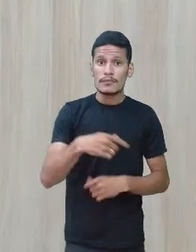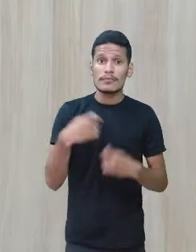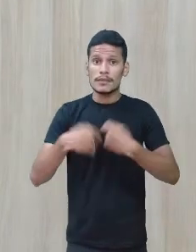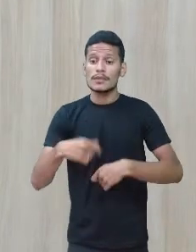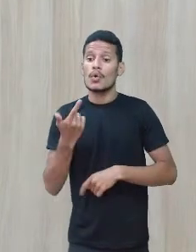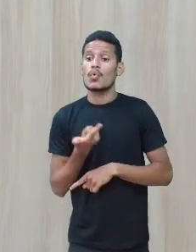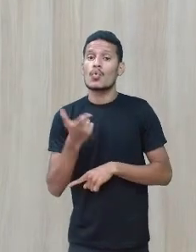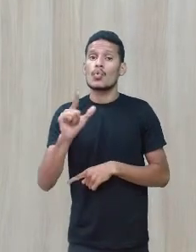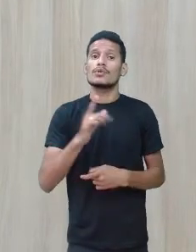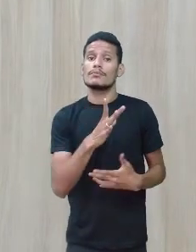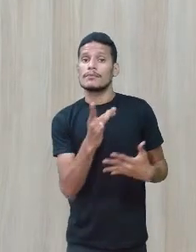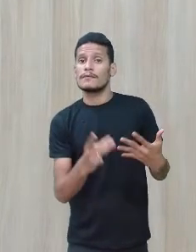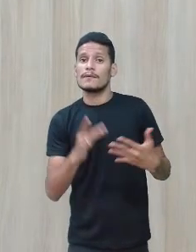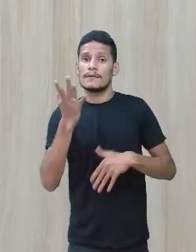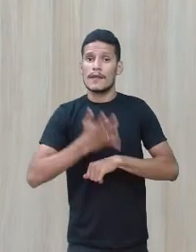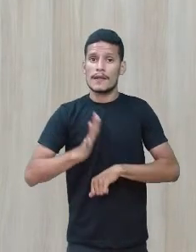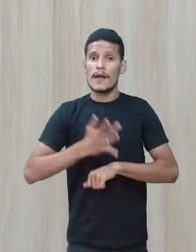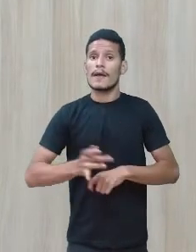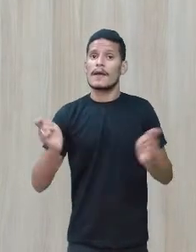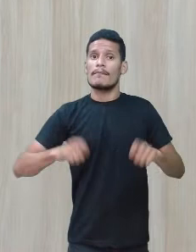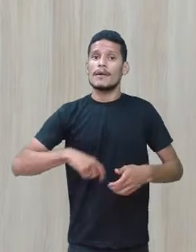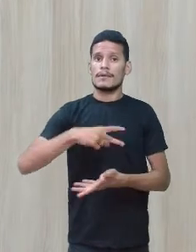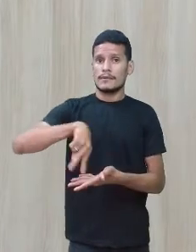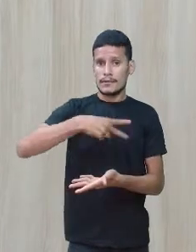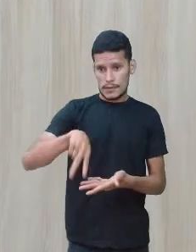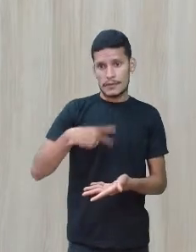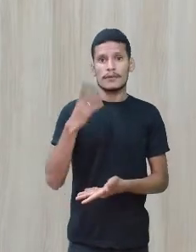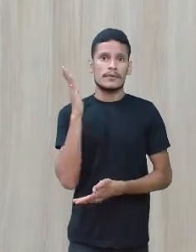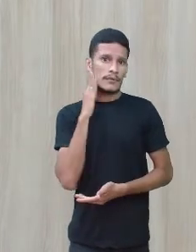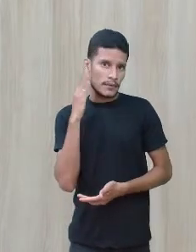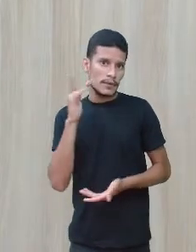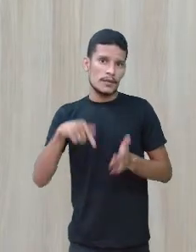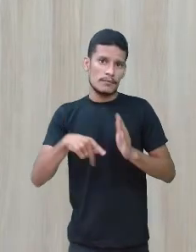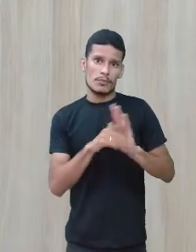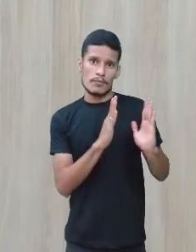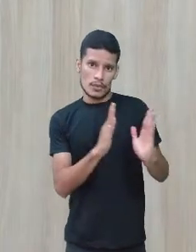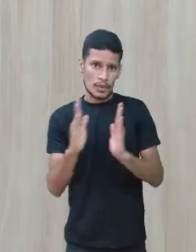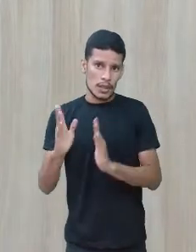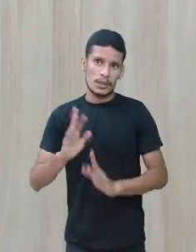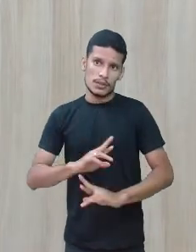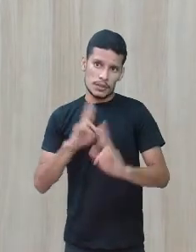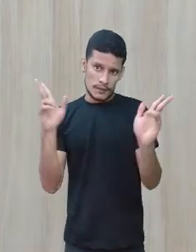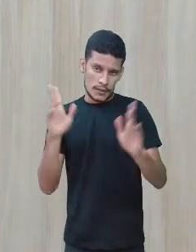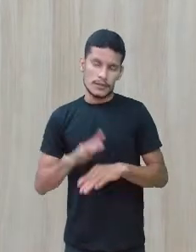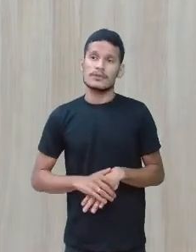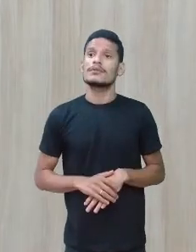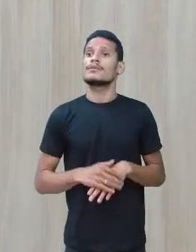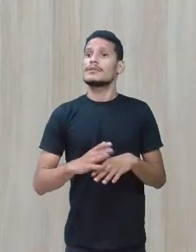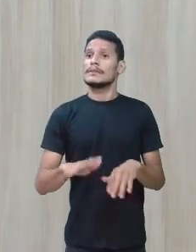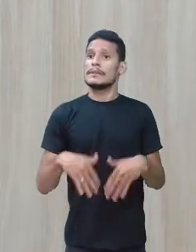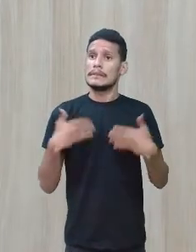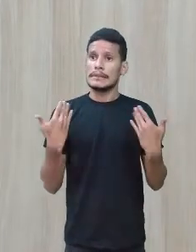outras especificidades para começar a dançar. Então são processos diferentes, né? E aí,